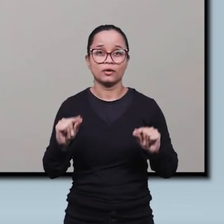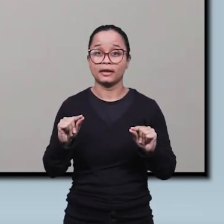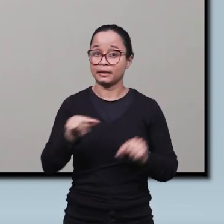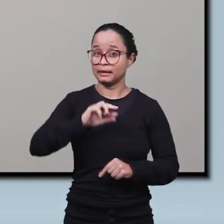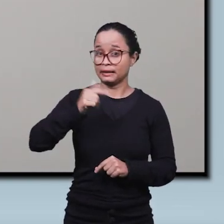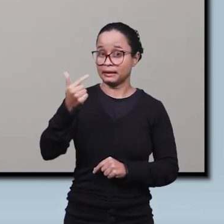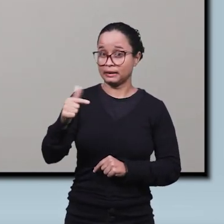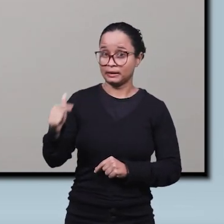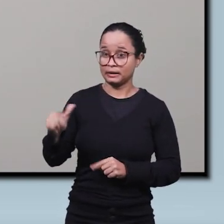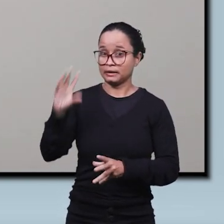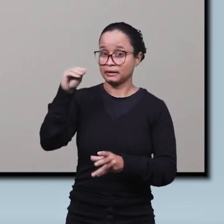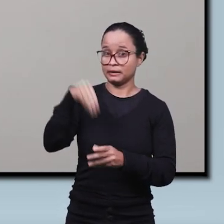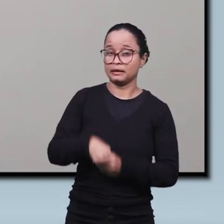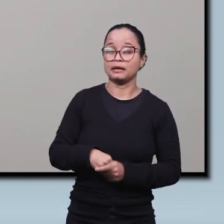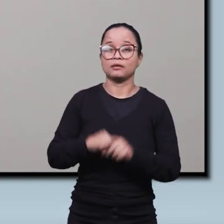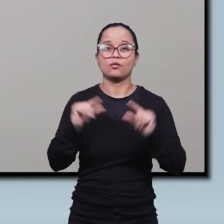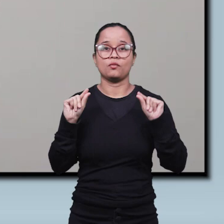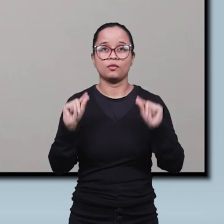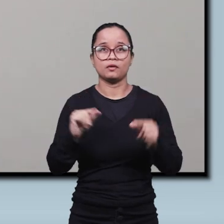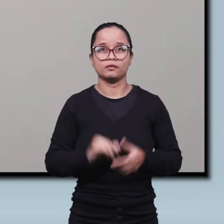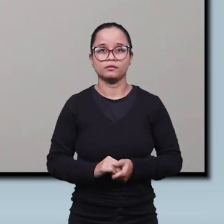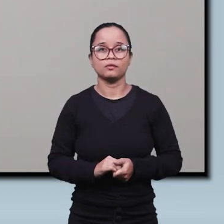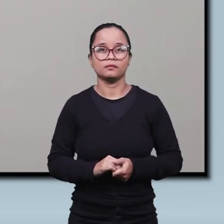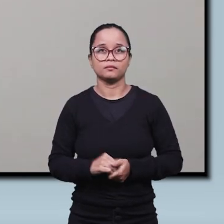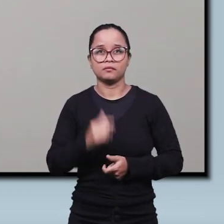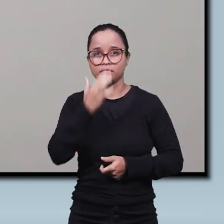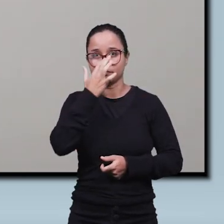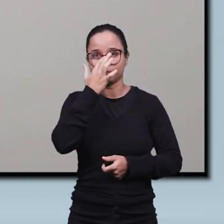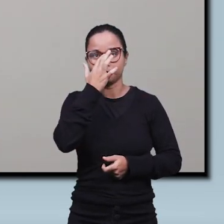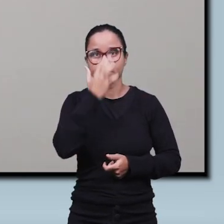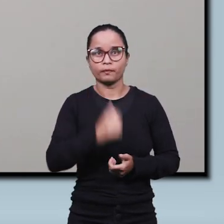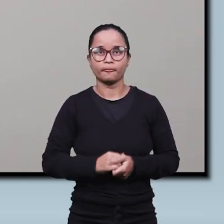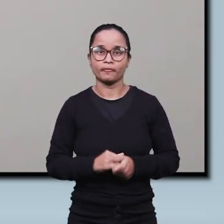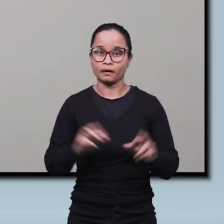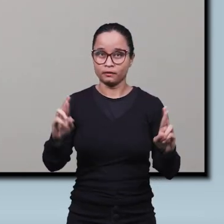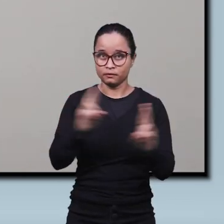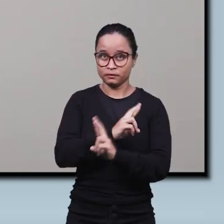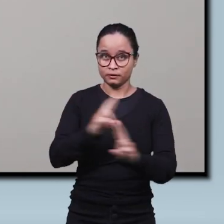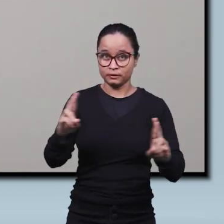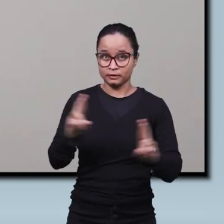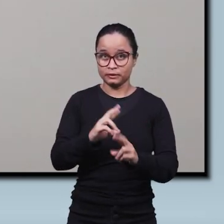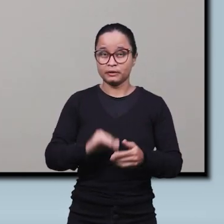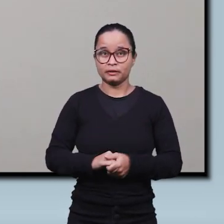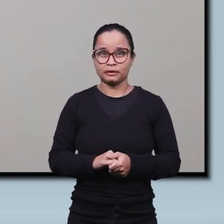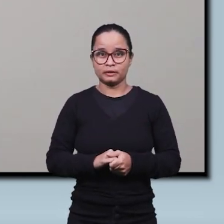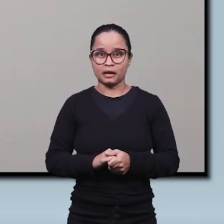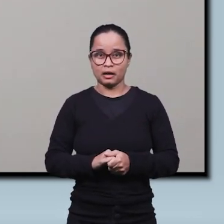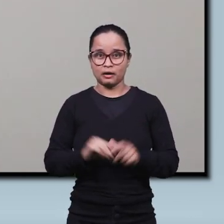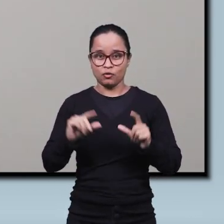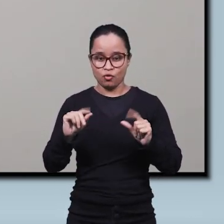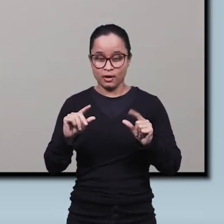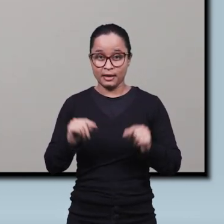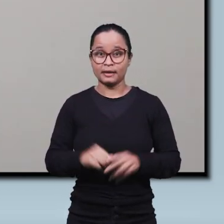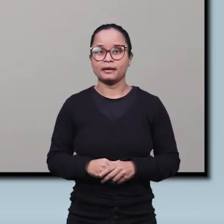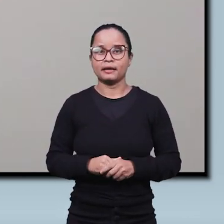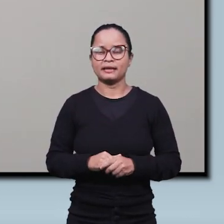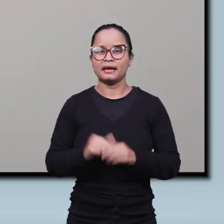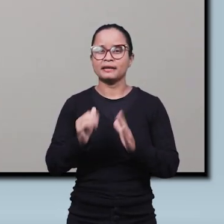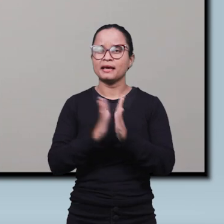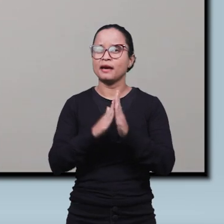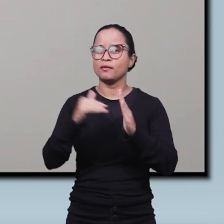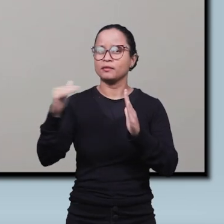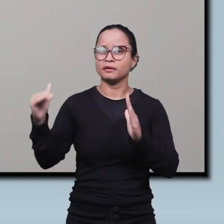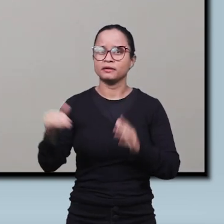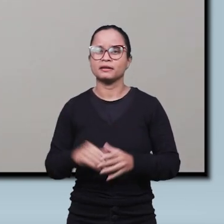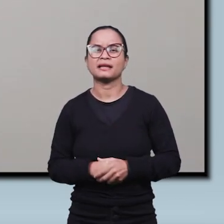enquadra dentro desse quadro, né, são as relações, as deformidades estéticas. Há uma